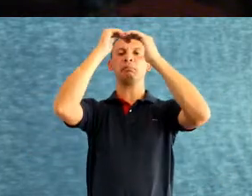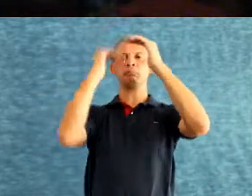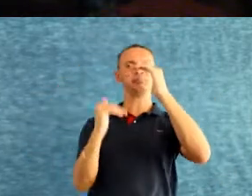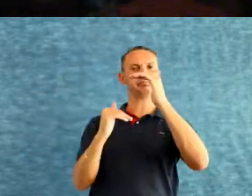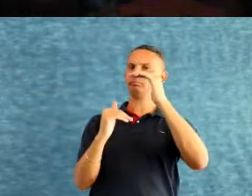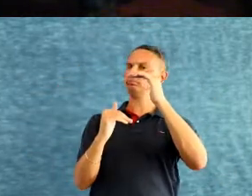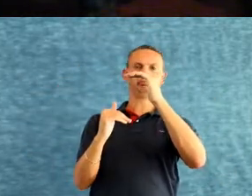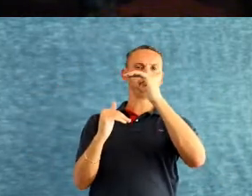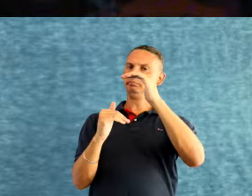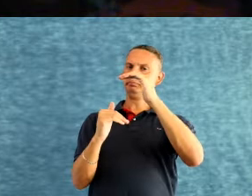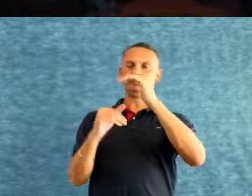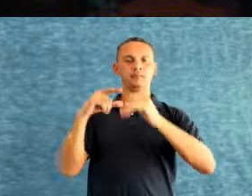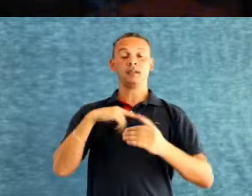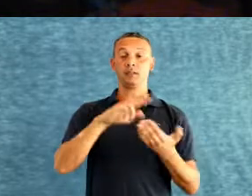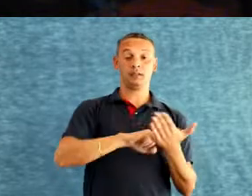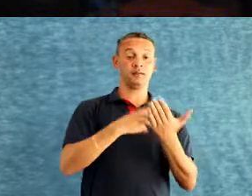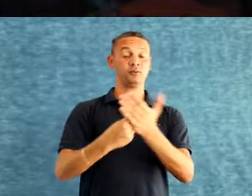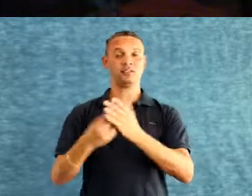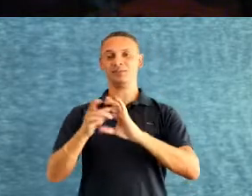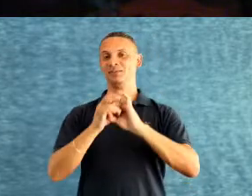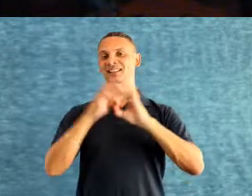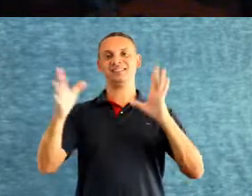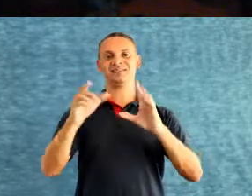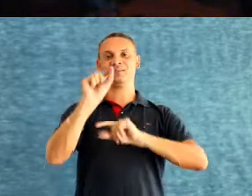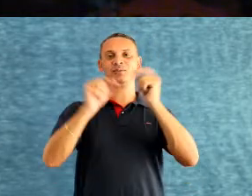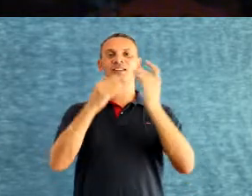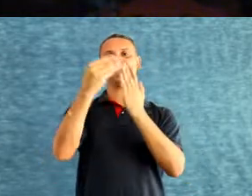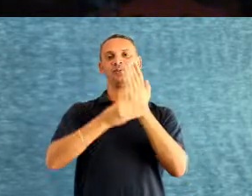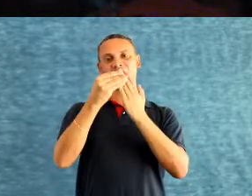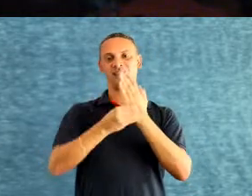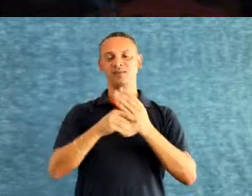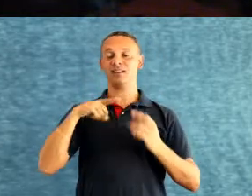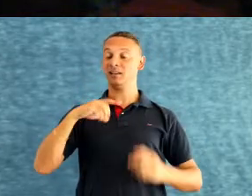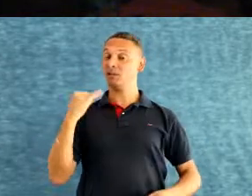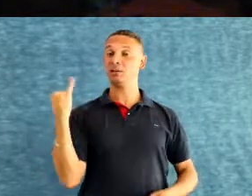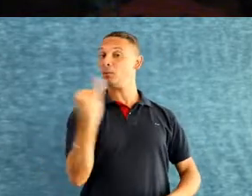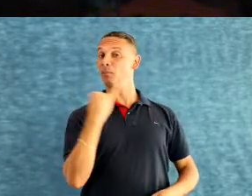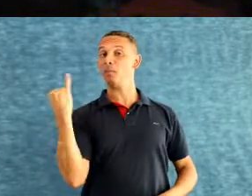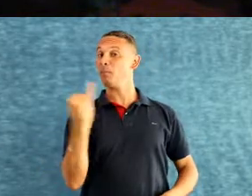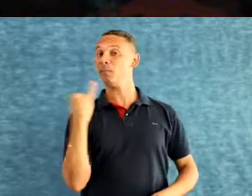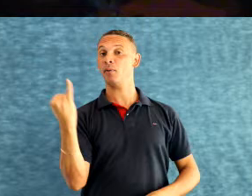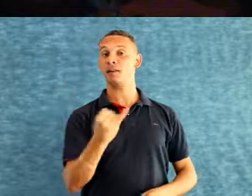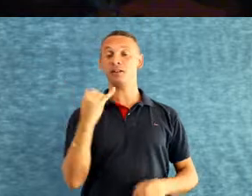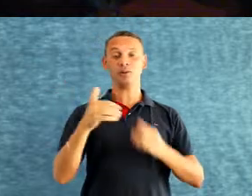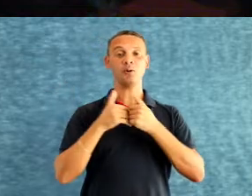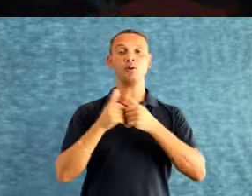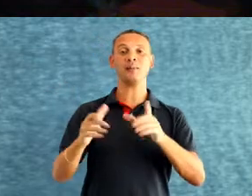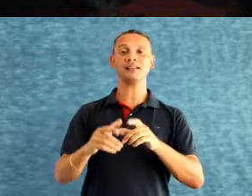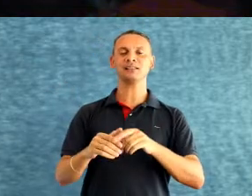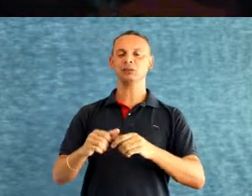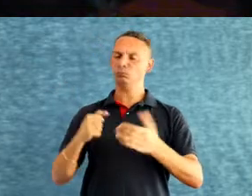portanto, que essa tradução livre de Nízia Floresta seja considerado o texto fundante do feminismo